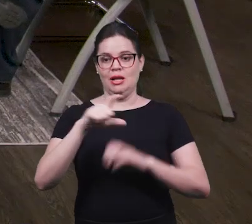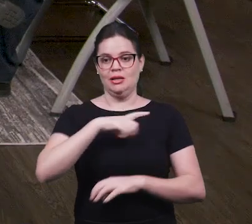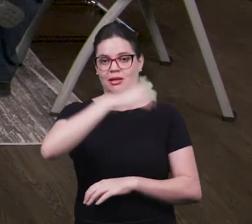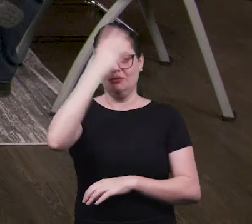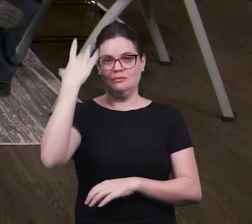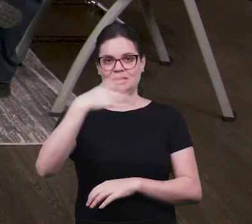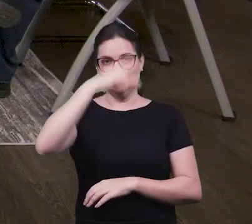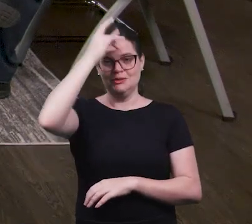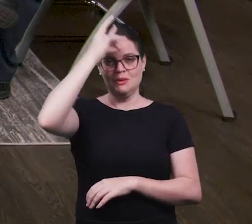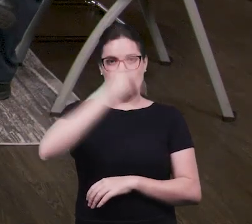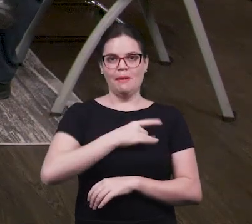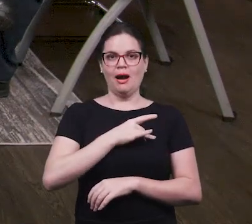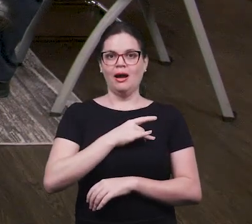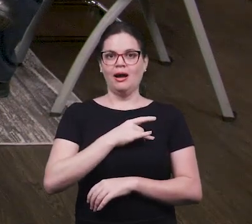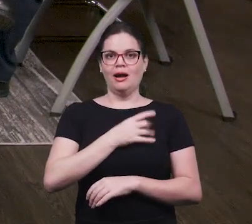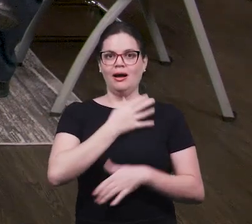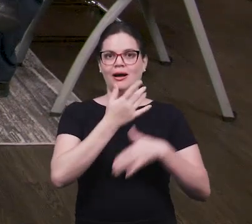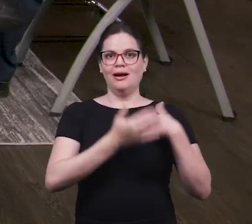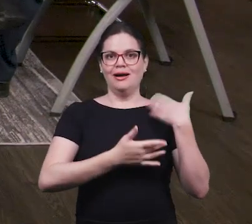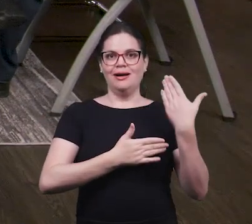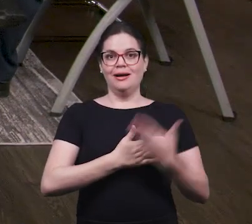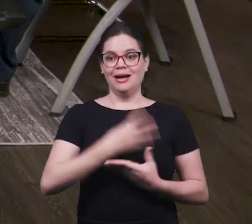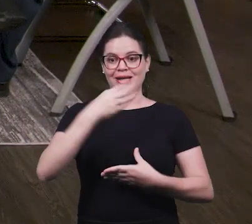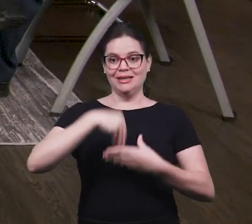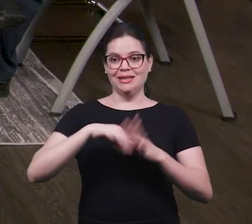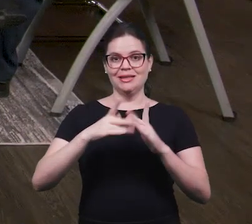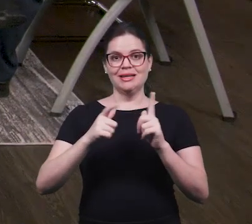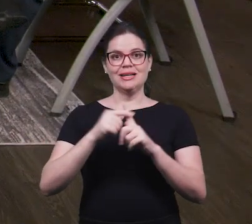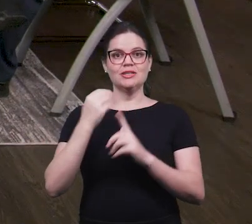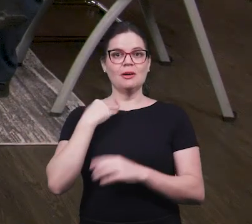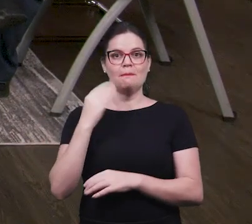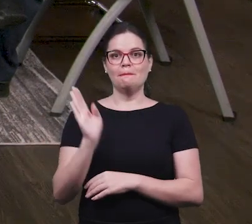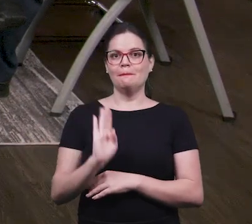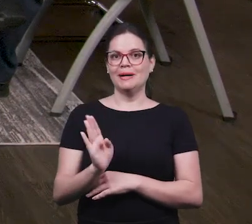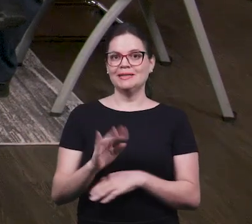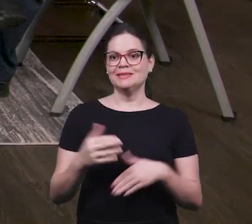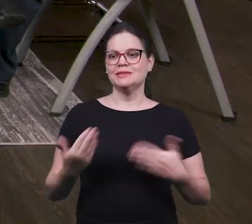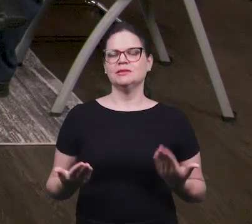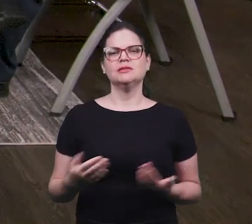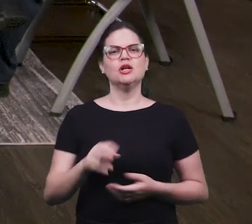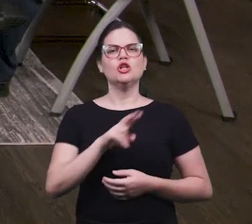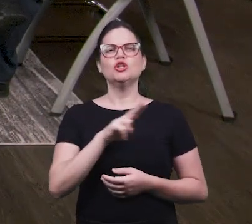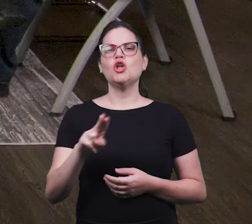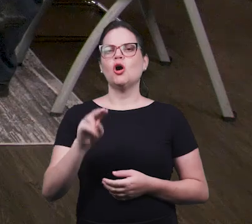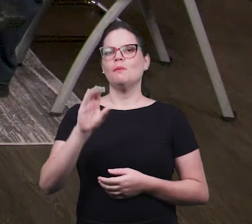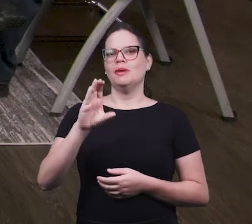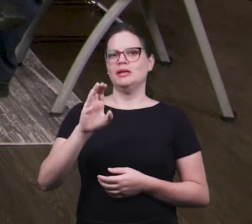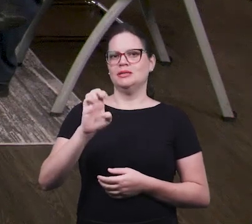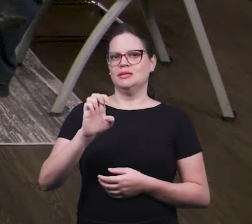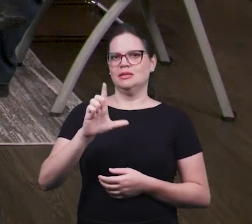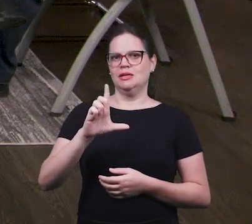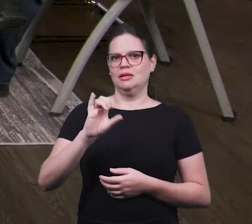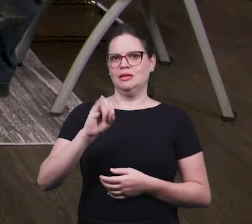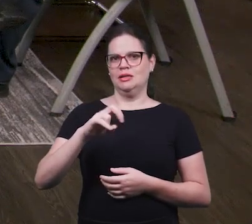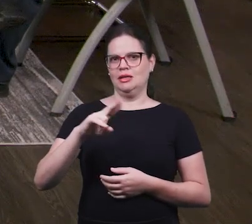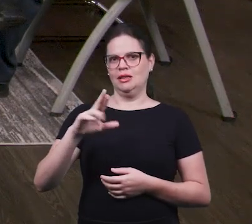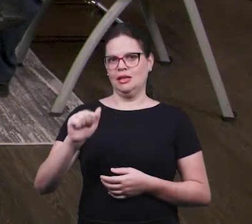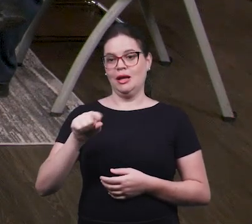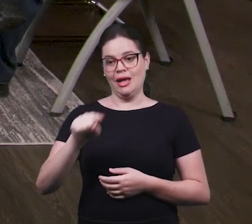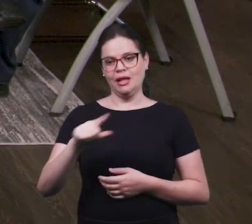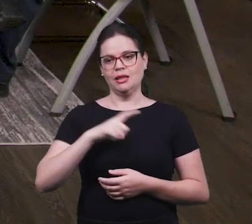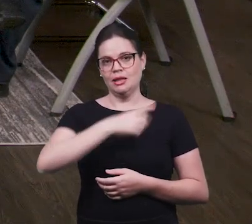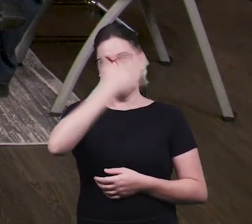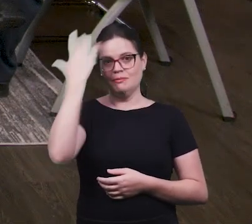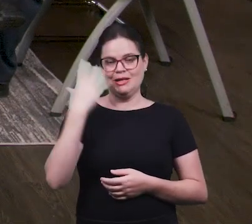Espírito Santo. Celina Albuquerque. Ela era da Igreja Batista. Celina Albuquerque. Celina Albuquerque. Então, ela foi batizada com o